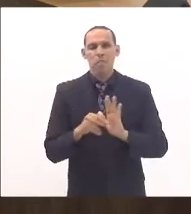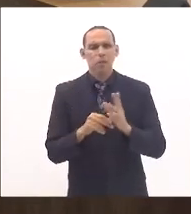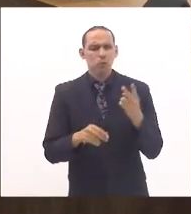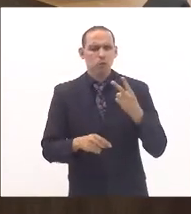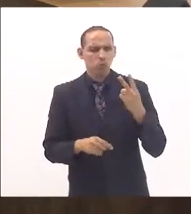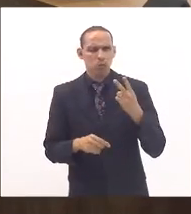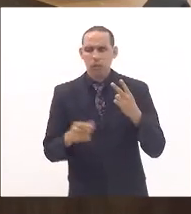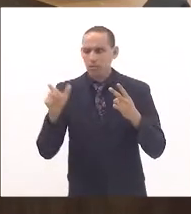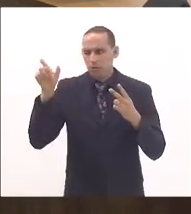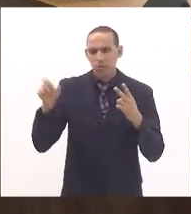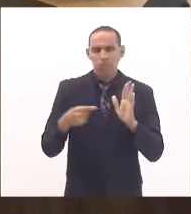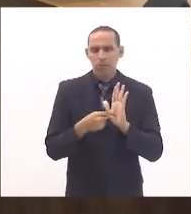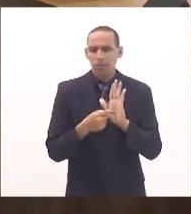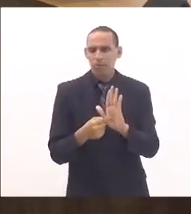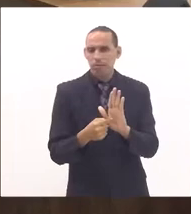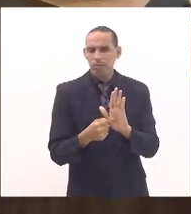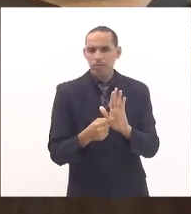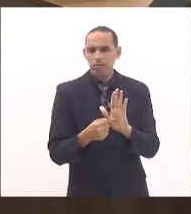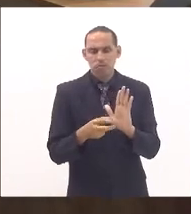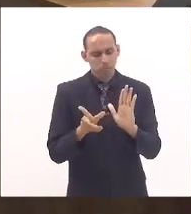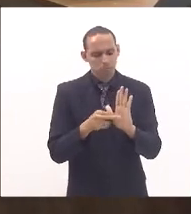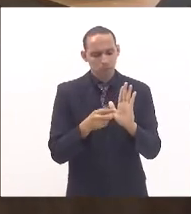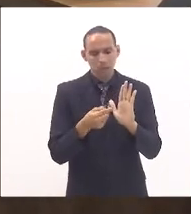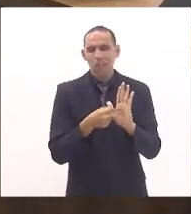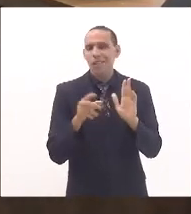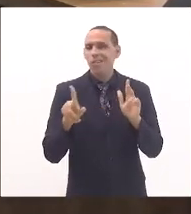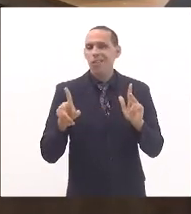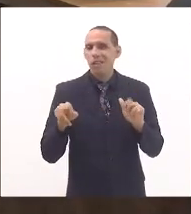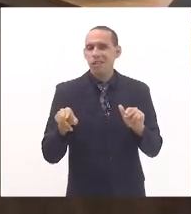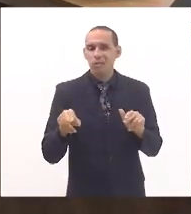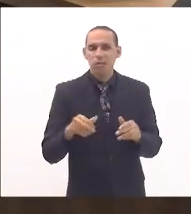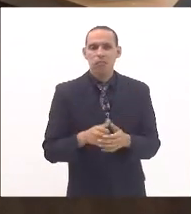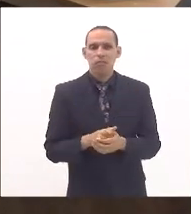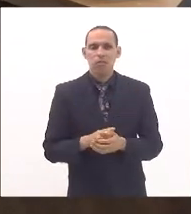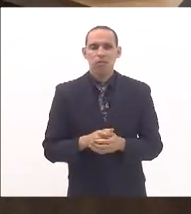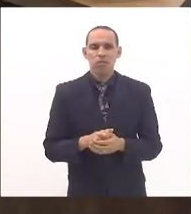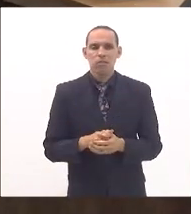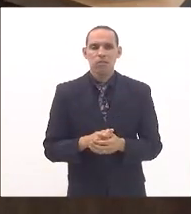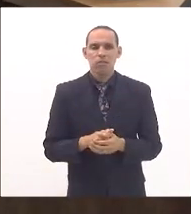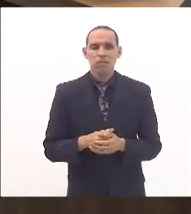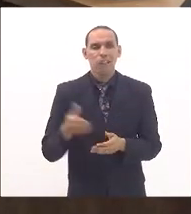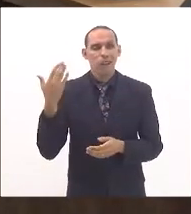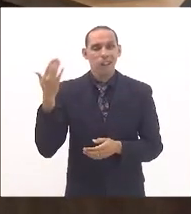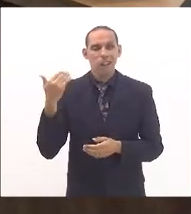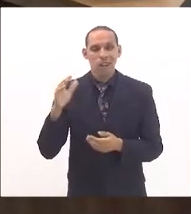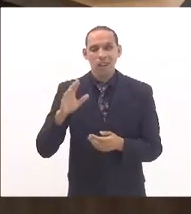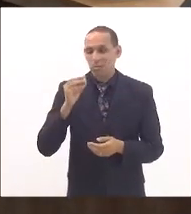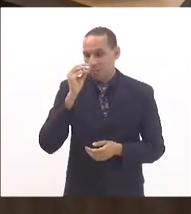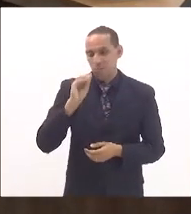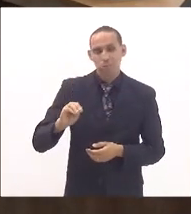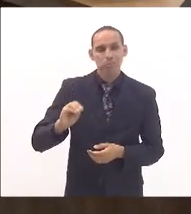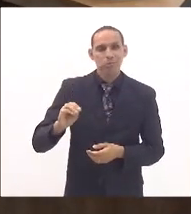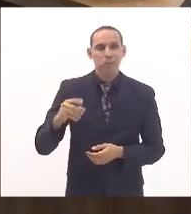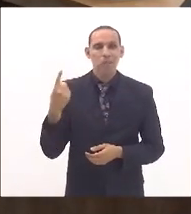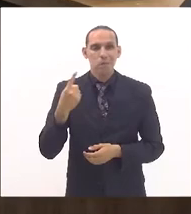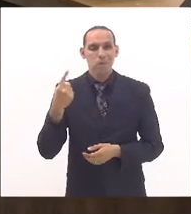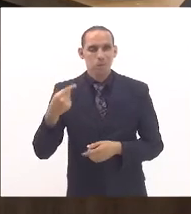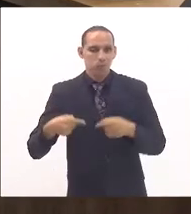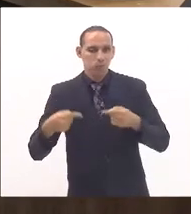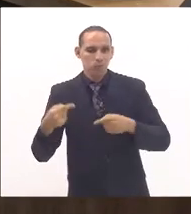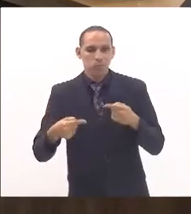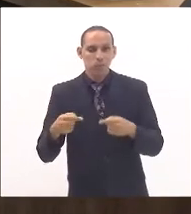emendas, que foram as mesmas emendas já rejeitadas em primeira. E